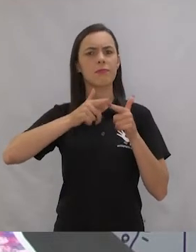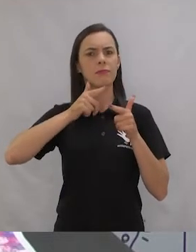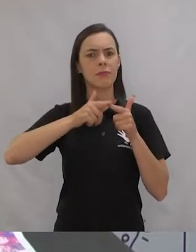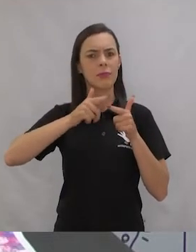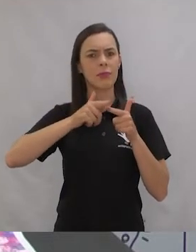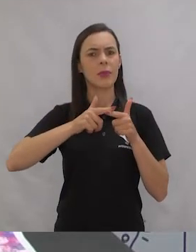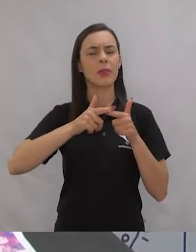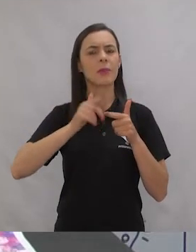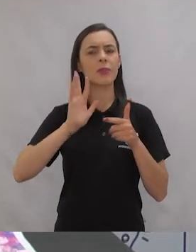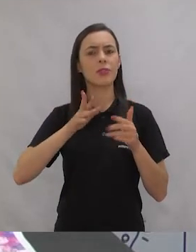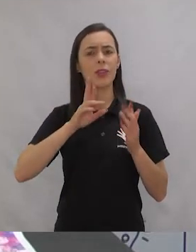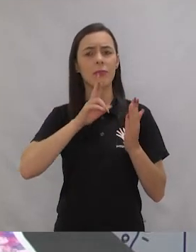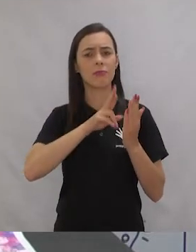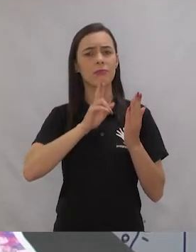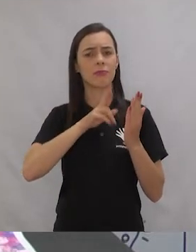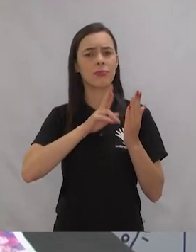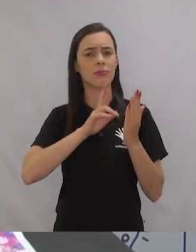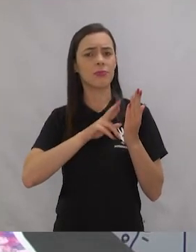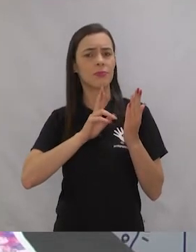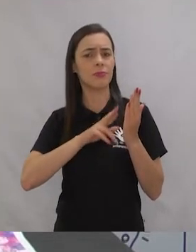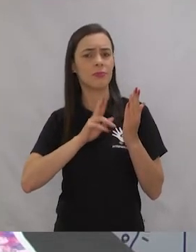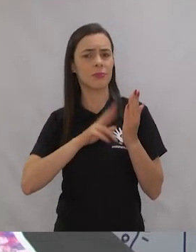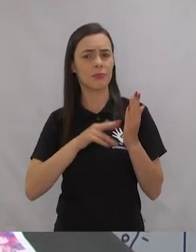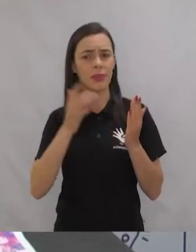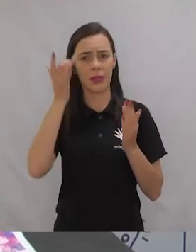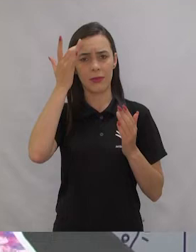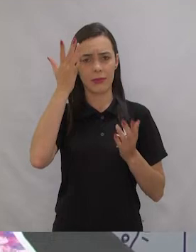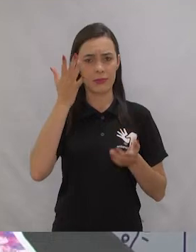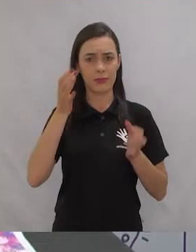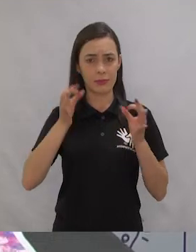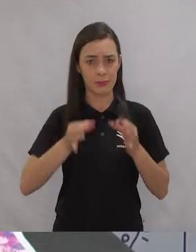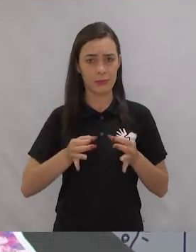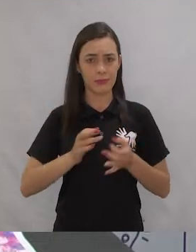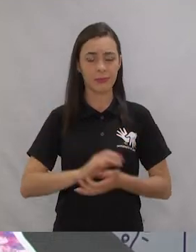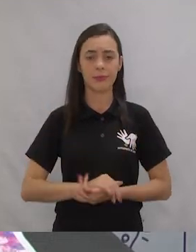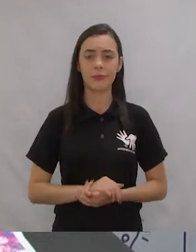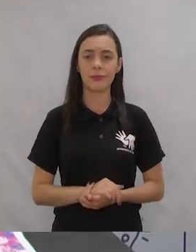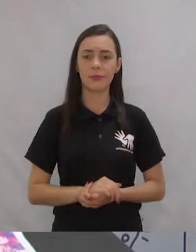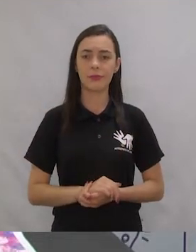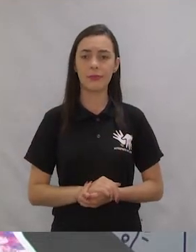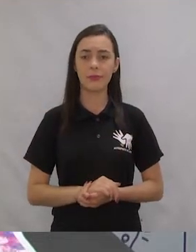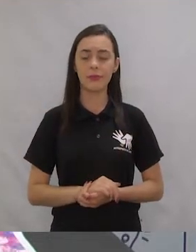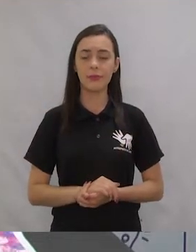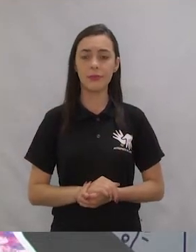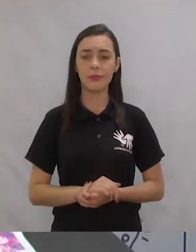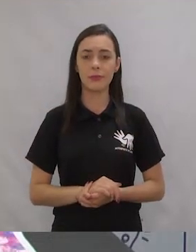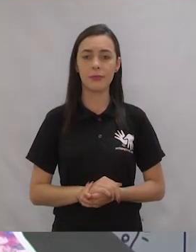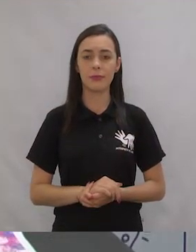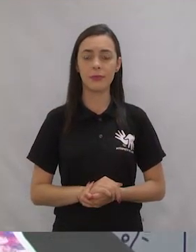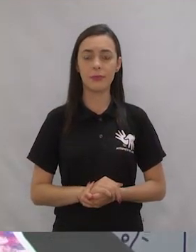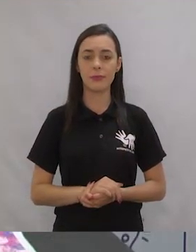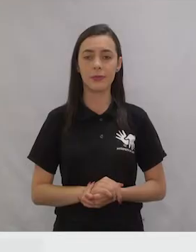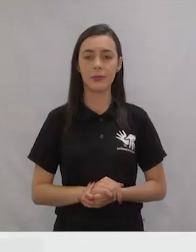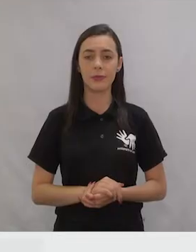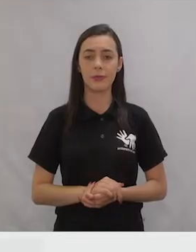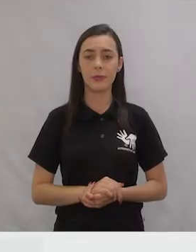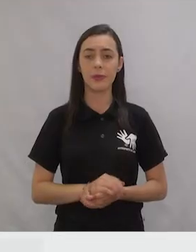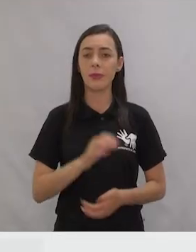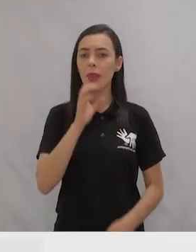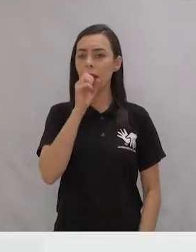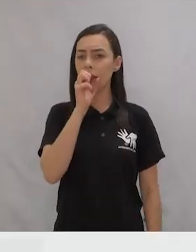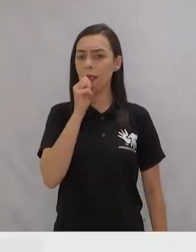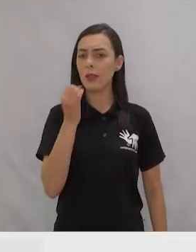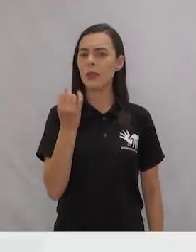problema e a gente mesmo já vai respondendo aquilo que está pedindo, certo? Olha a Ana novamente lá.